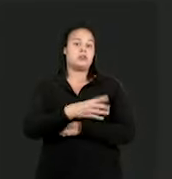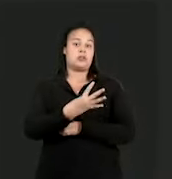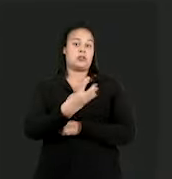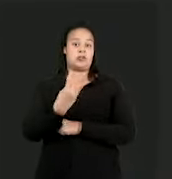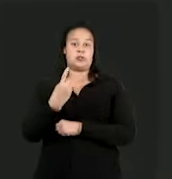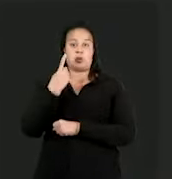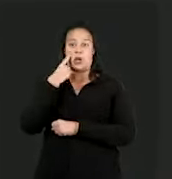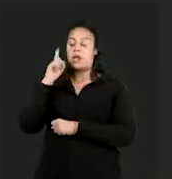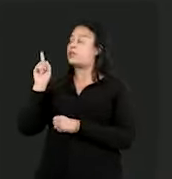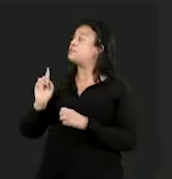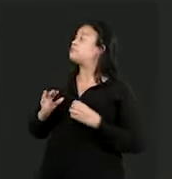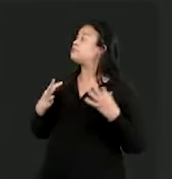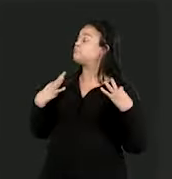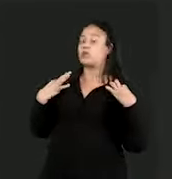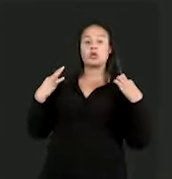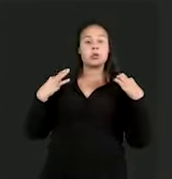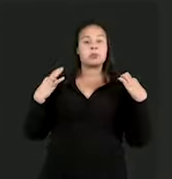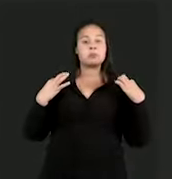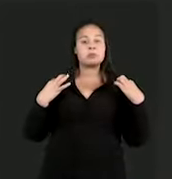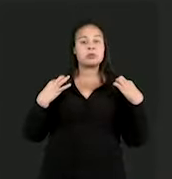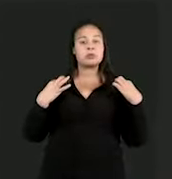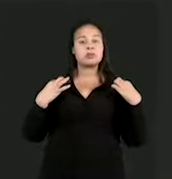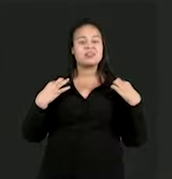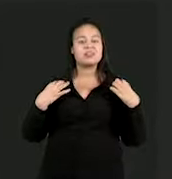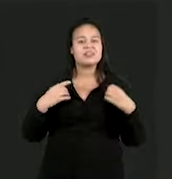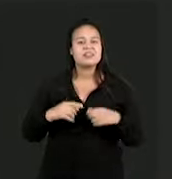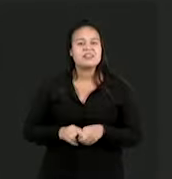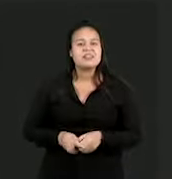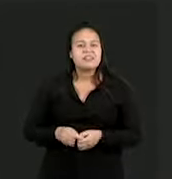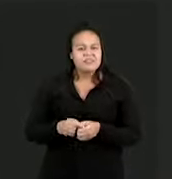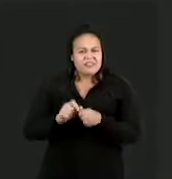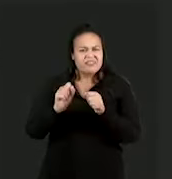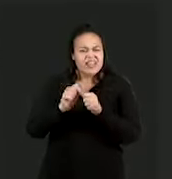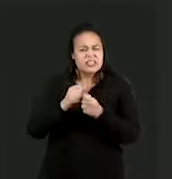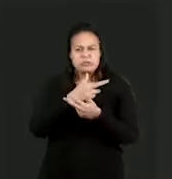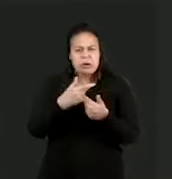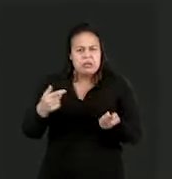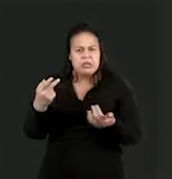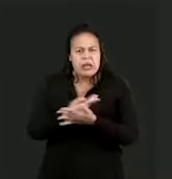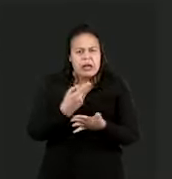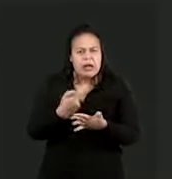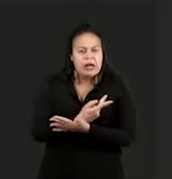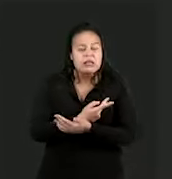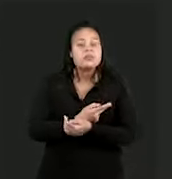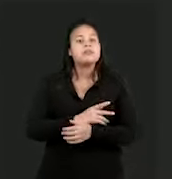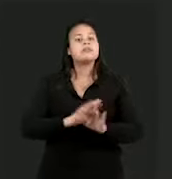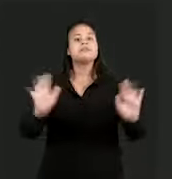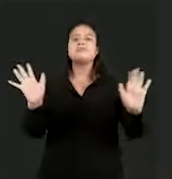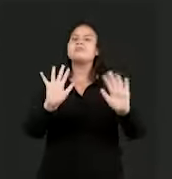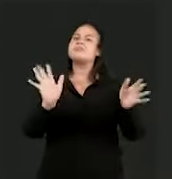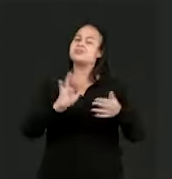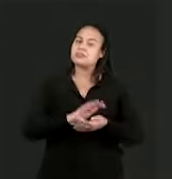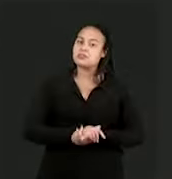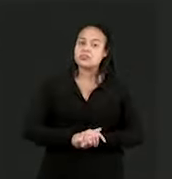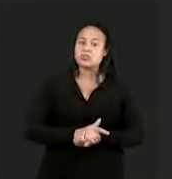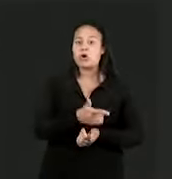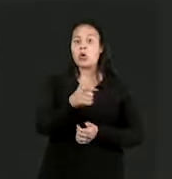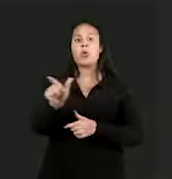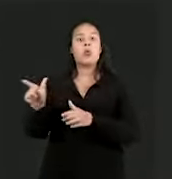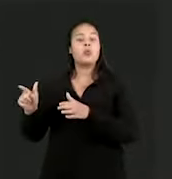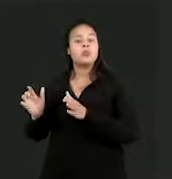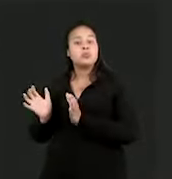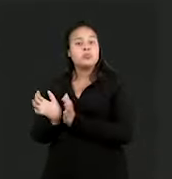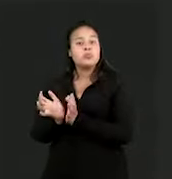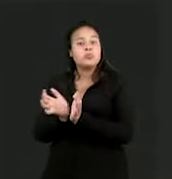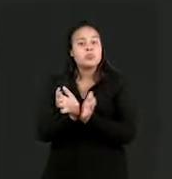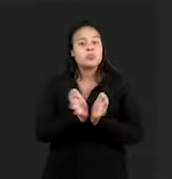aqui uniformizados. Eles eram criminosos? Não. Eles apenas eram de outra etnia. Eles